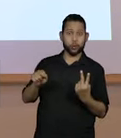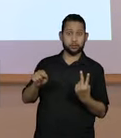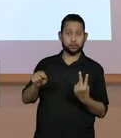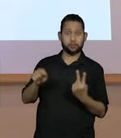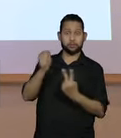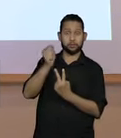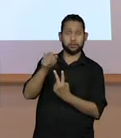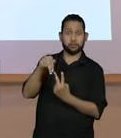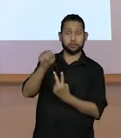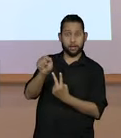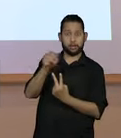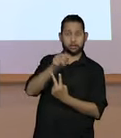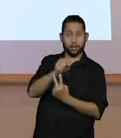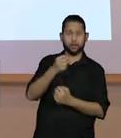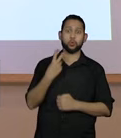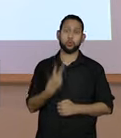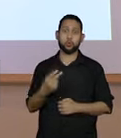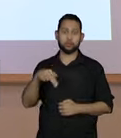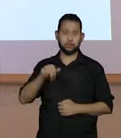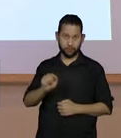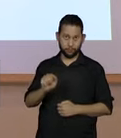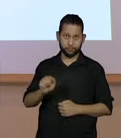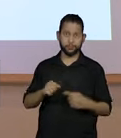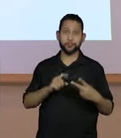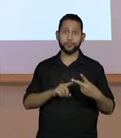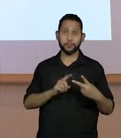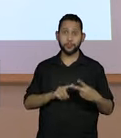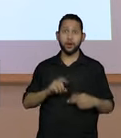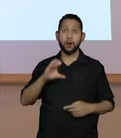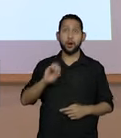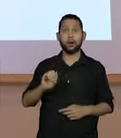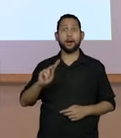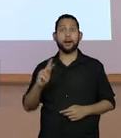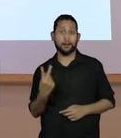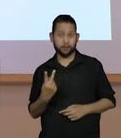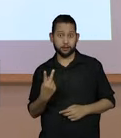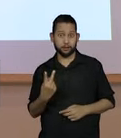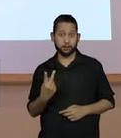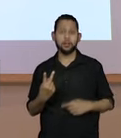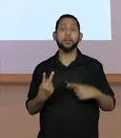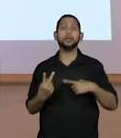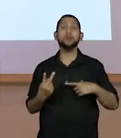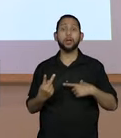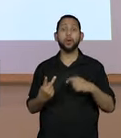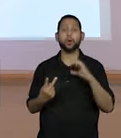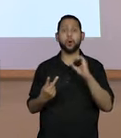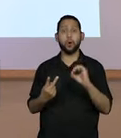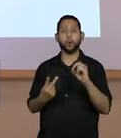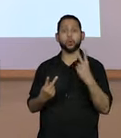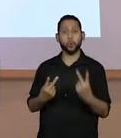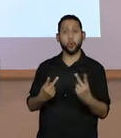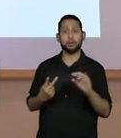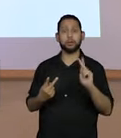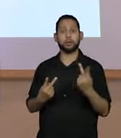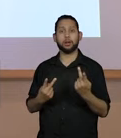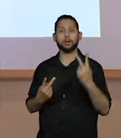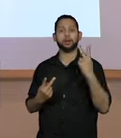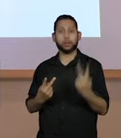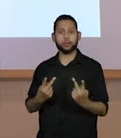hidrogênio. Então, agora, nós igualamos a quantidade de sódio. Agora, a gente vai